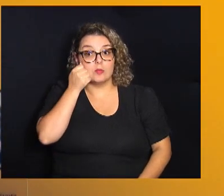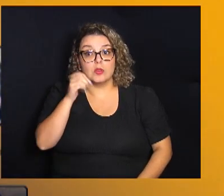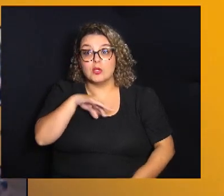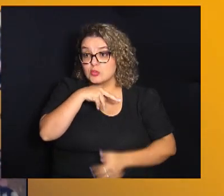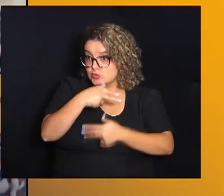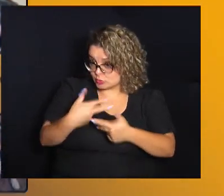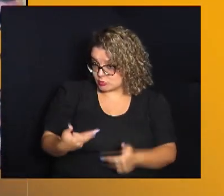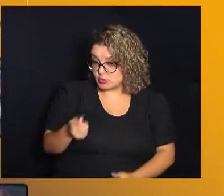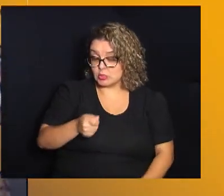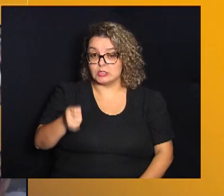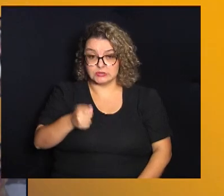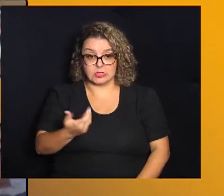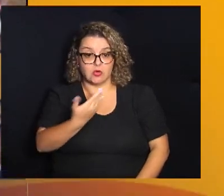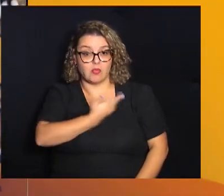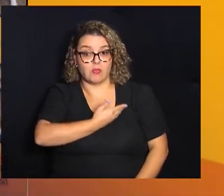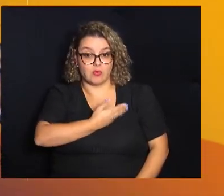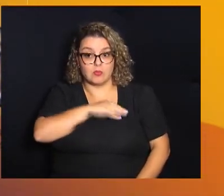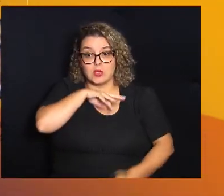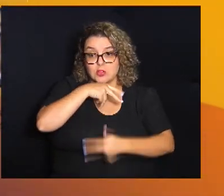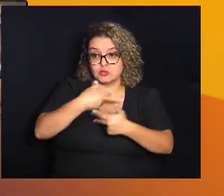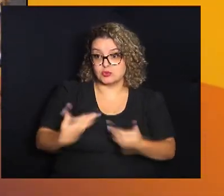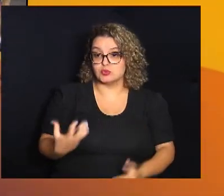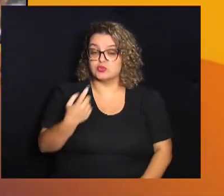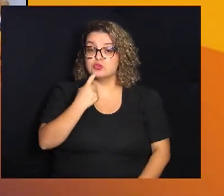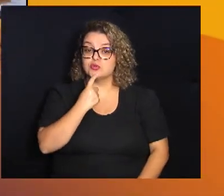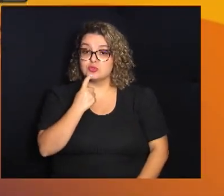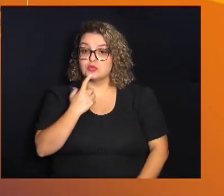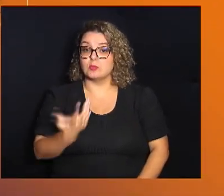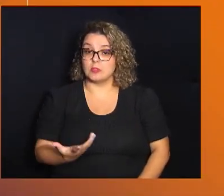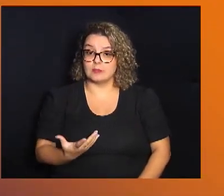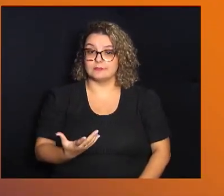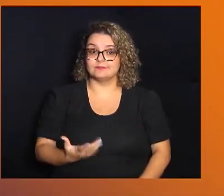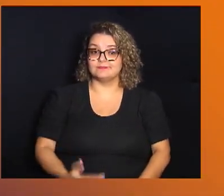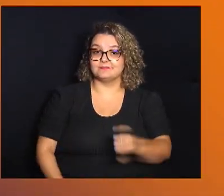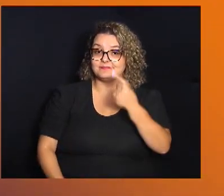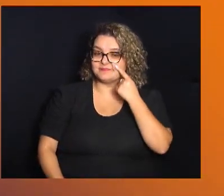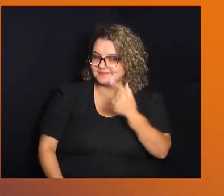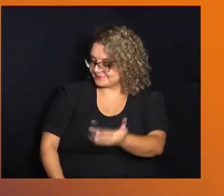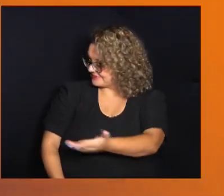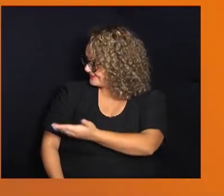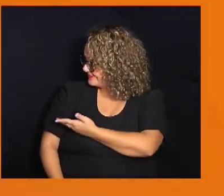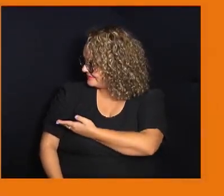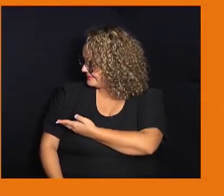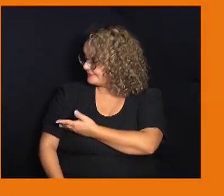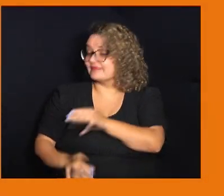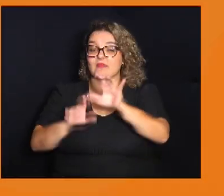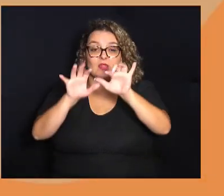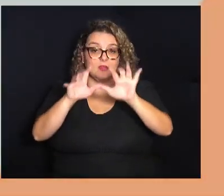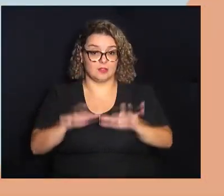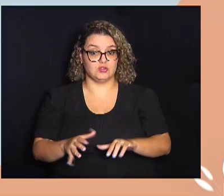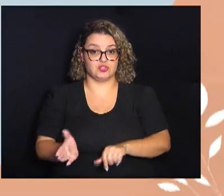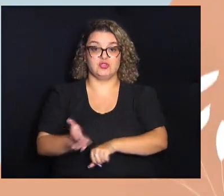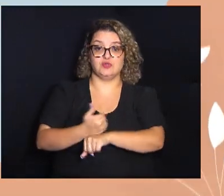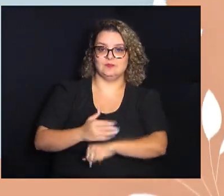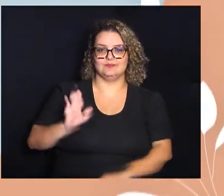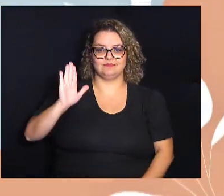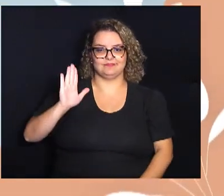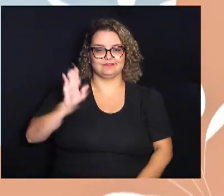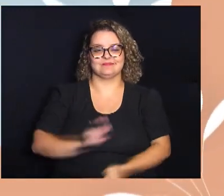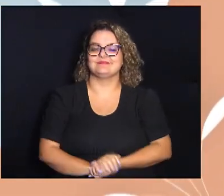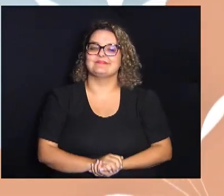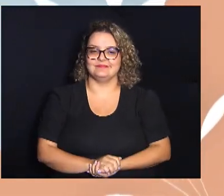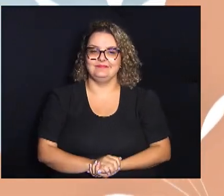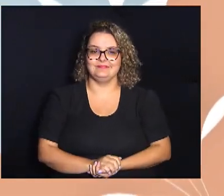da Associação Amigos dos Animais de Campinas, entre no site e preencha o formulário de pré-adoção. Os